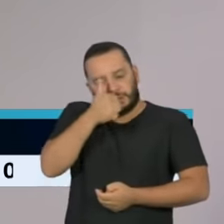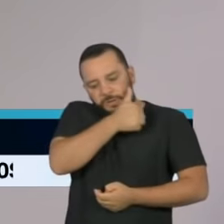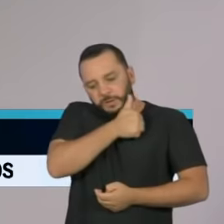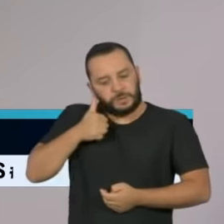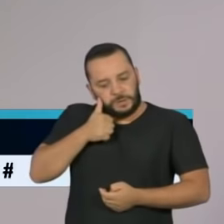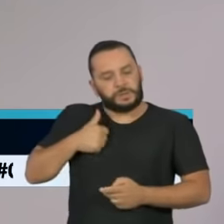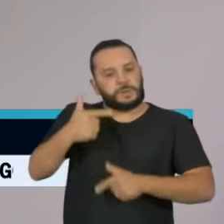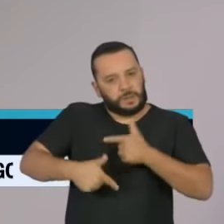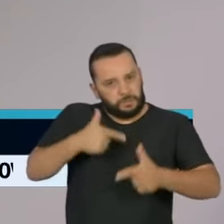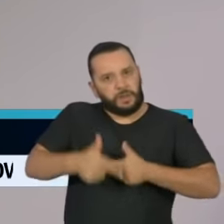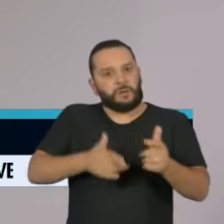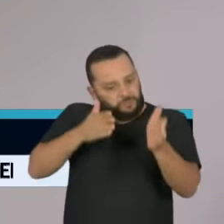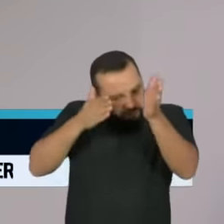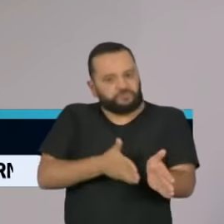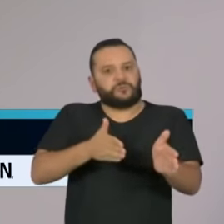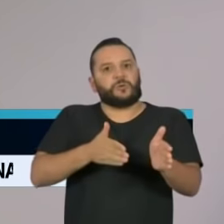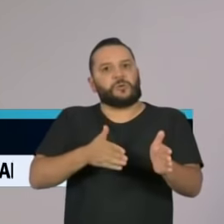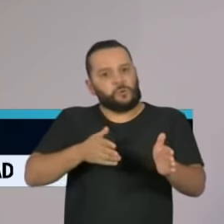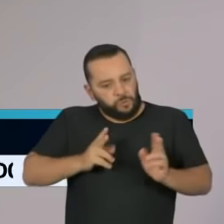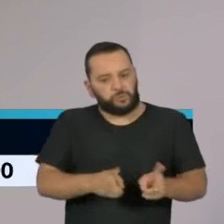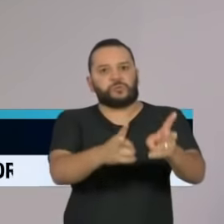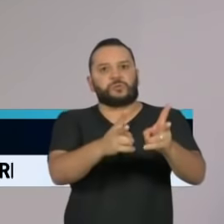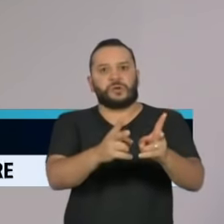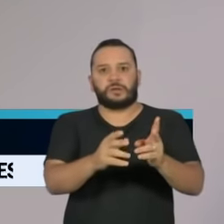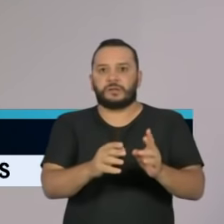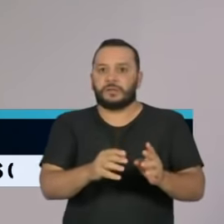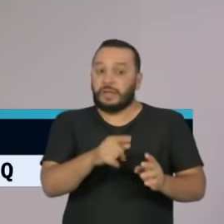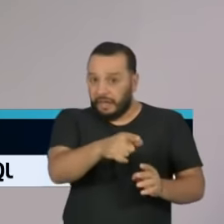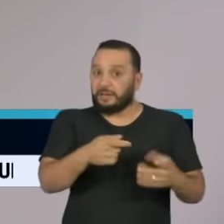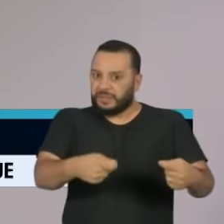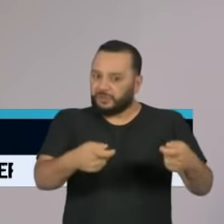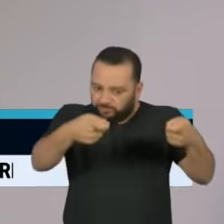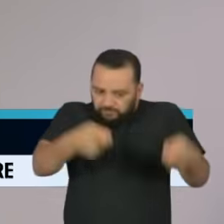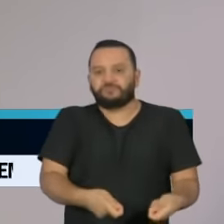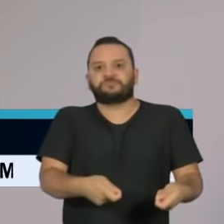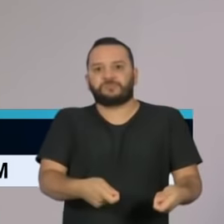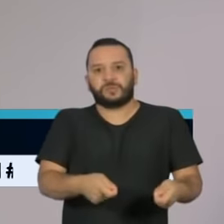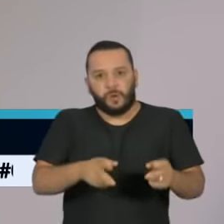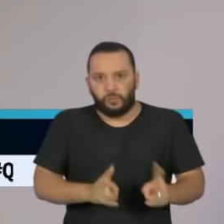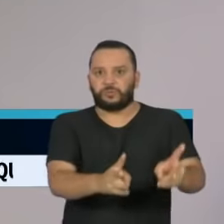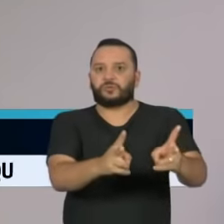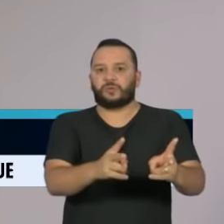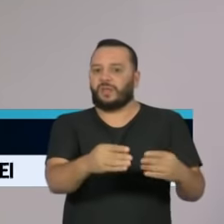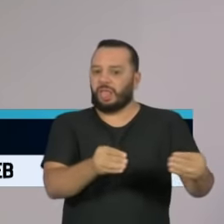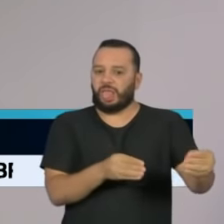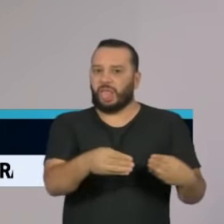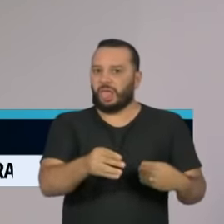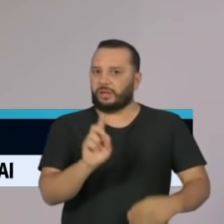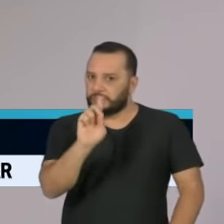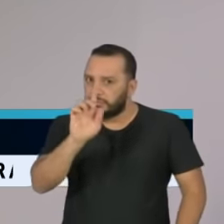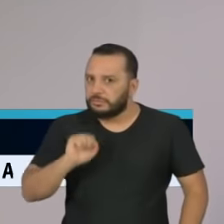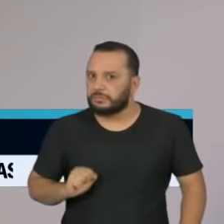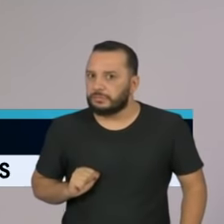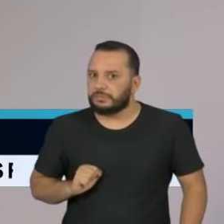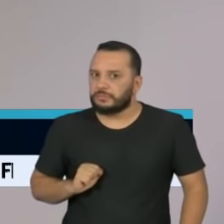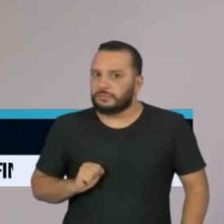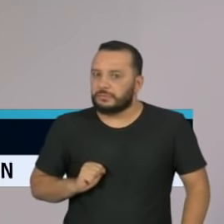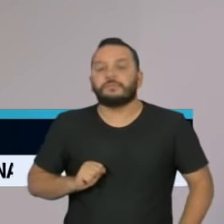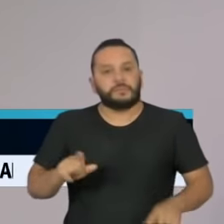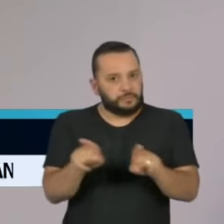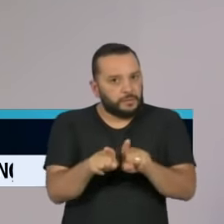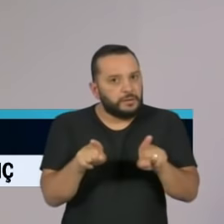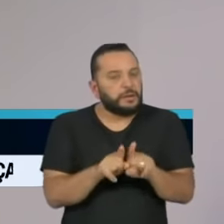fazendo. Eu espero que ele não esmoreça, que ele continue. E agora aproveito para lembrar que é bom